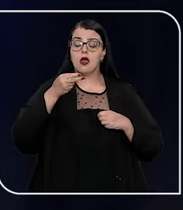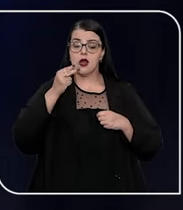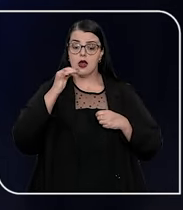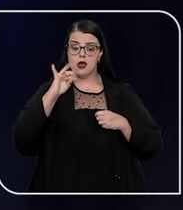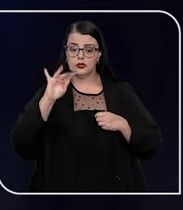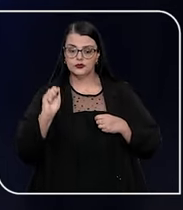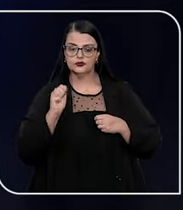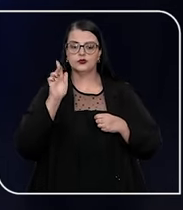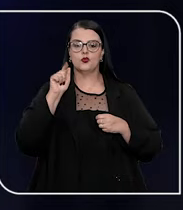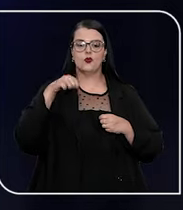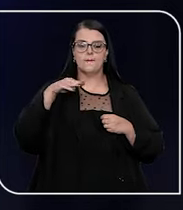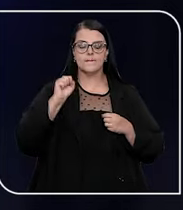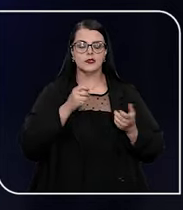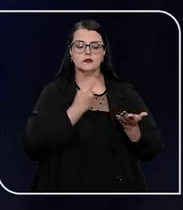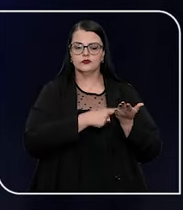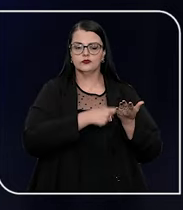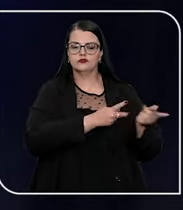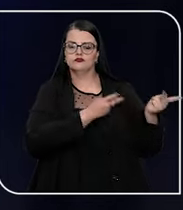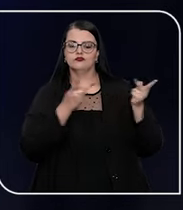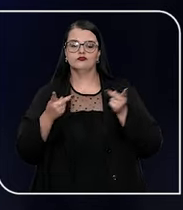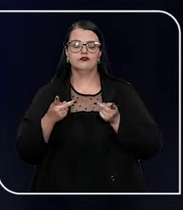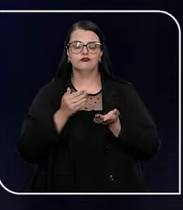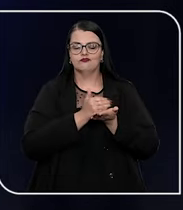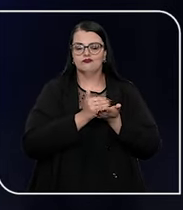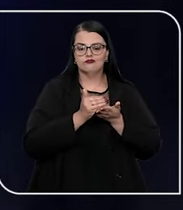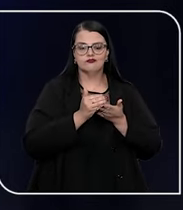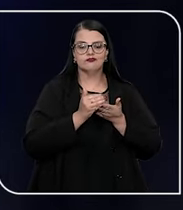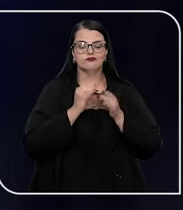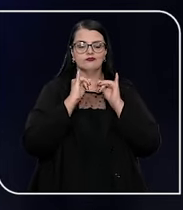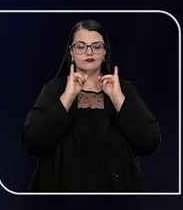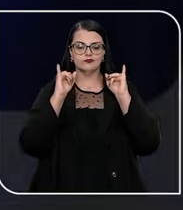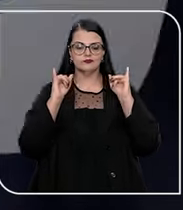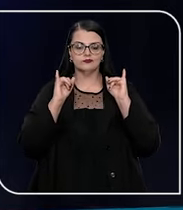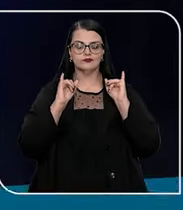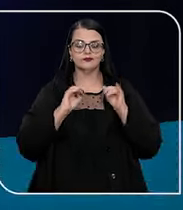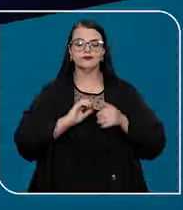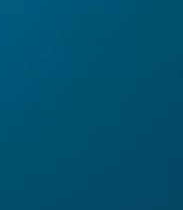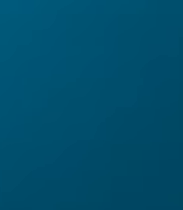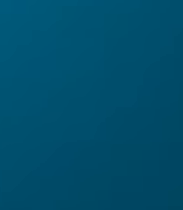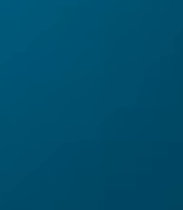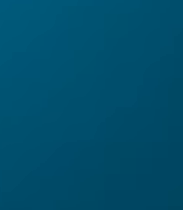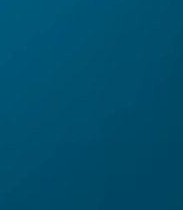é Katia Gomes e te convido a acompanhar mais uma edição do